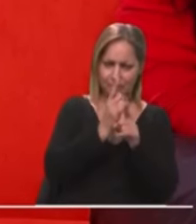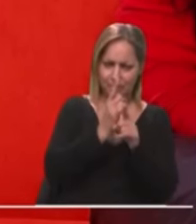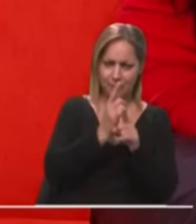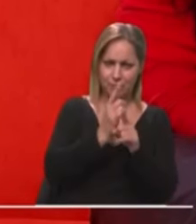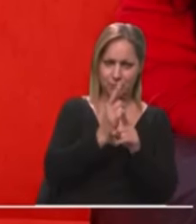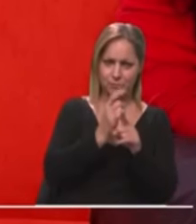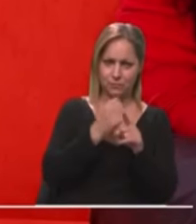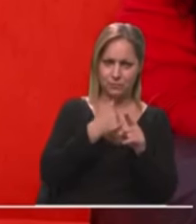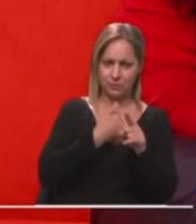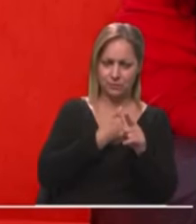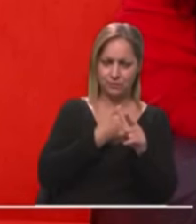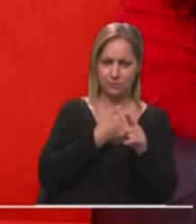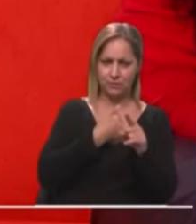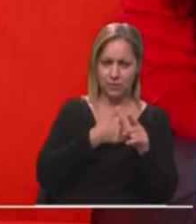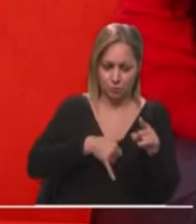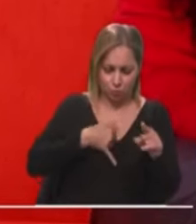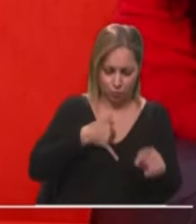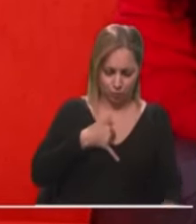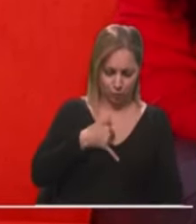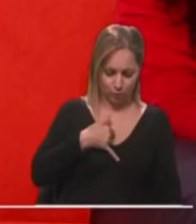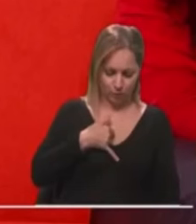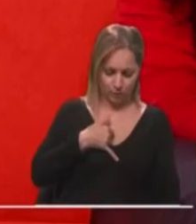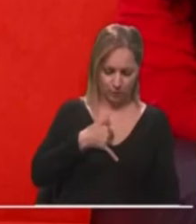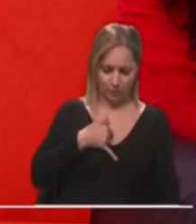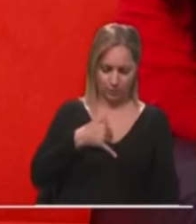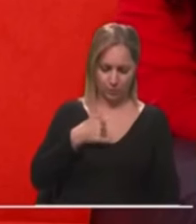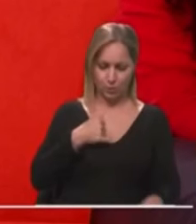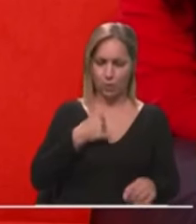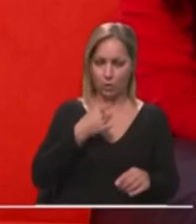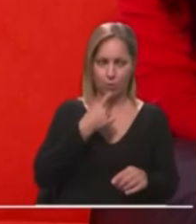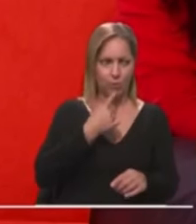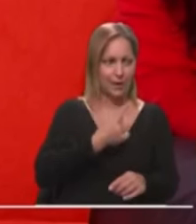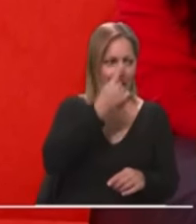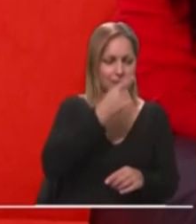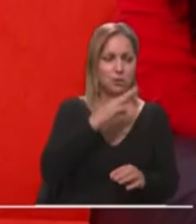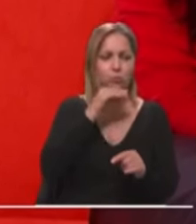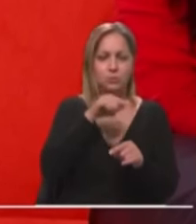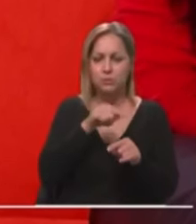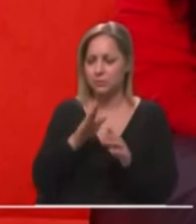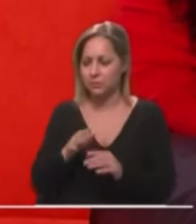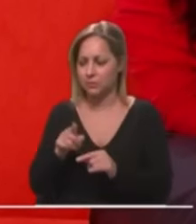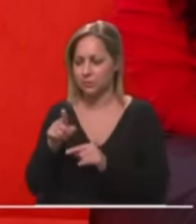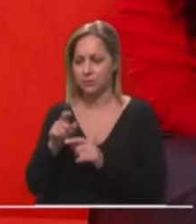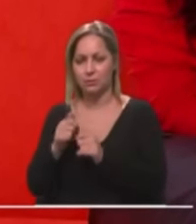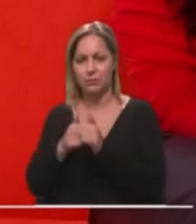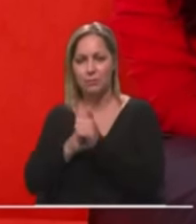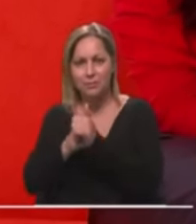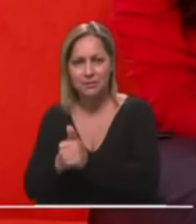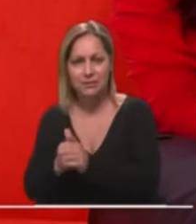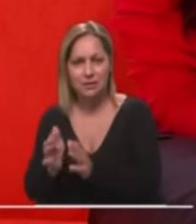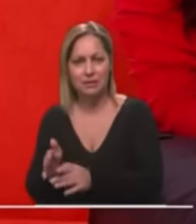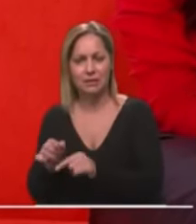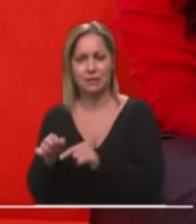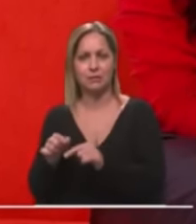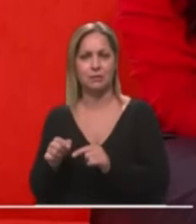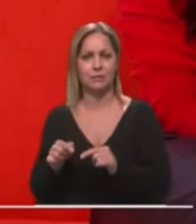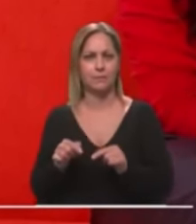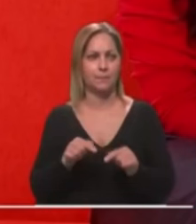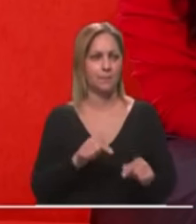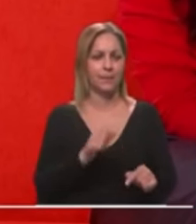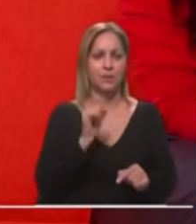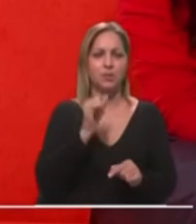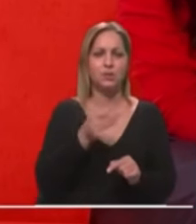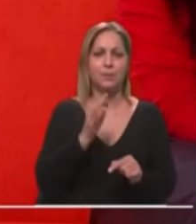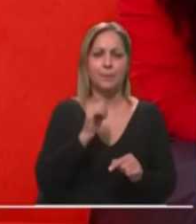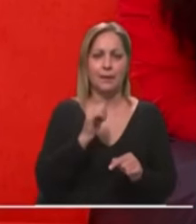de assustadoras, ao ponto de ter que fazer queixas na polícia, ao ponto de ser perseguida, ao ponto de me colocarem um GPS